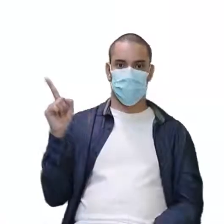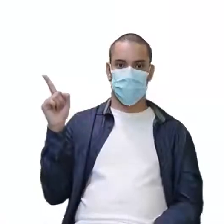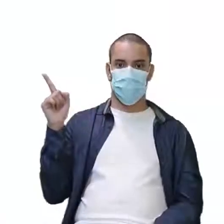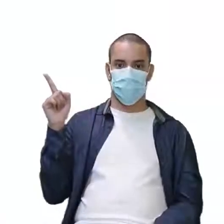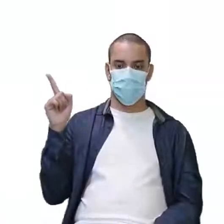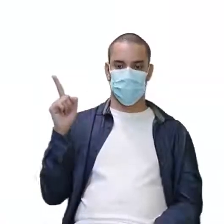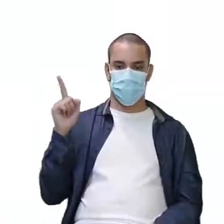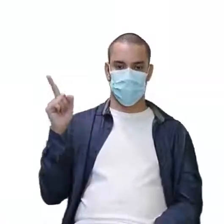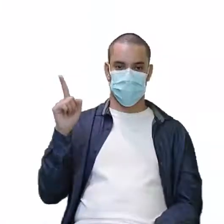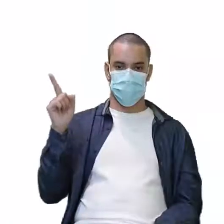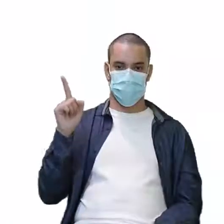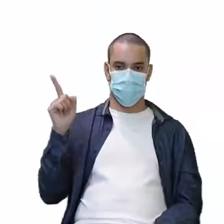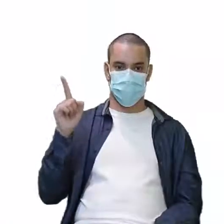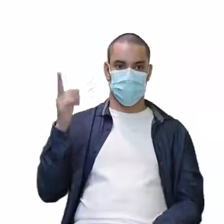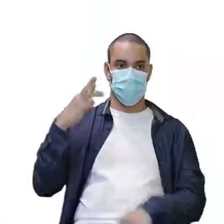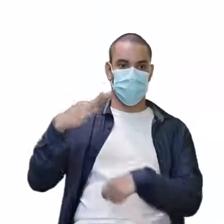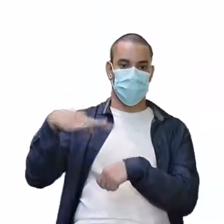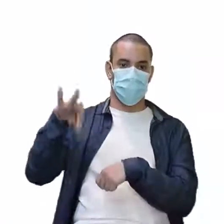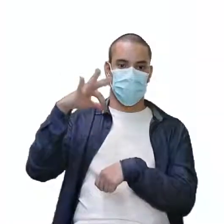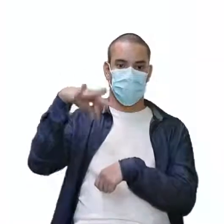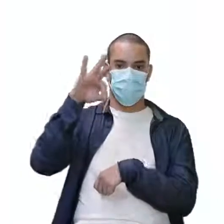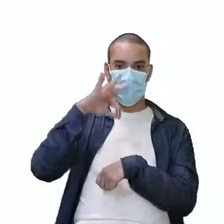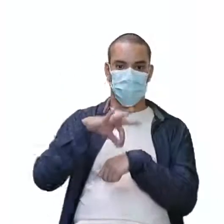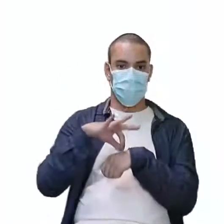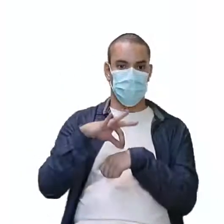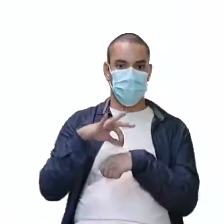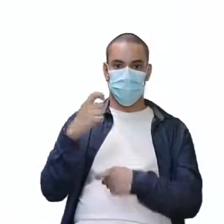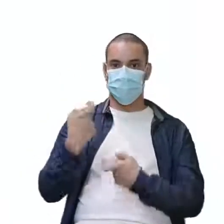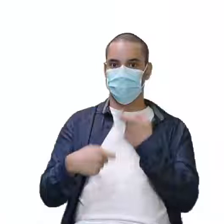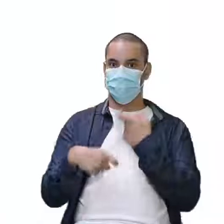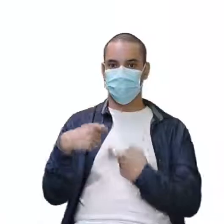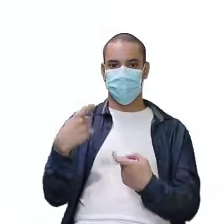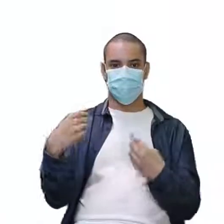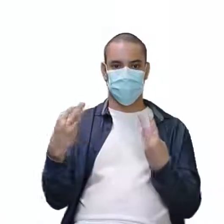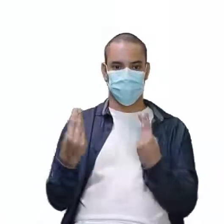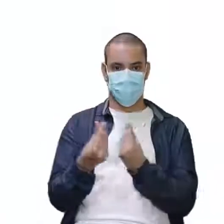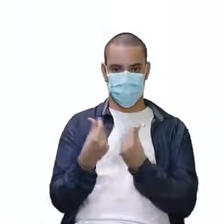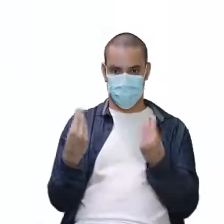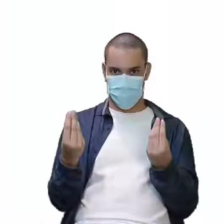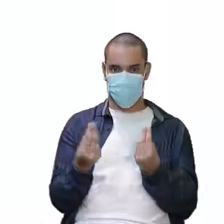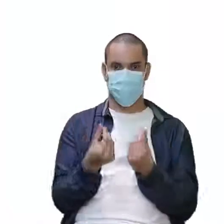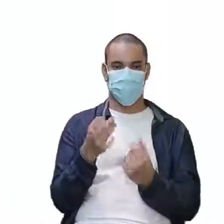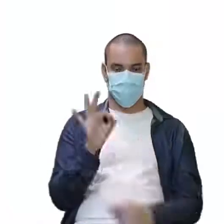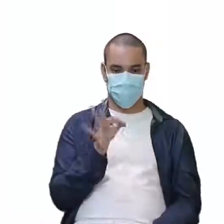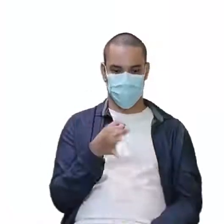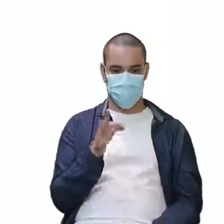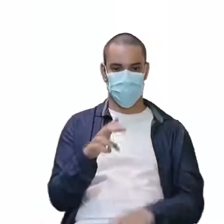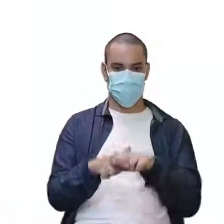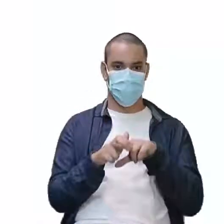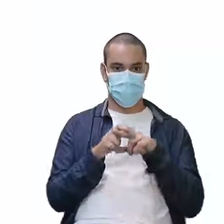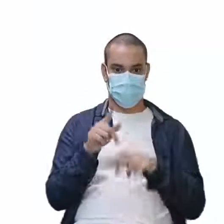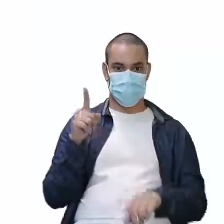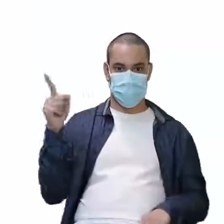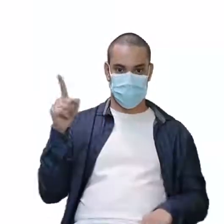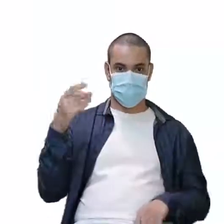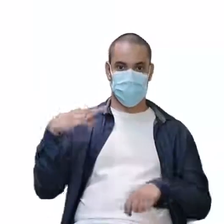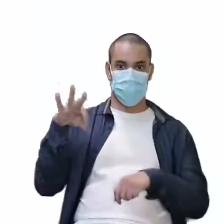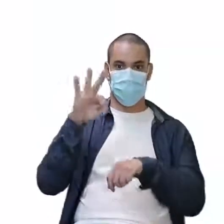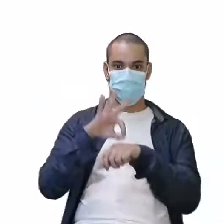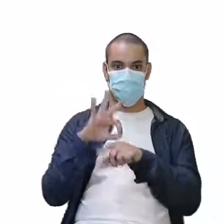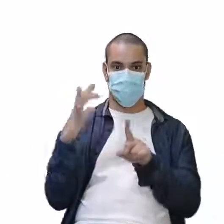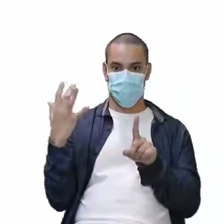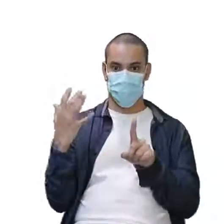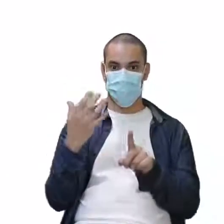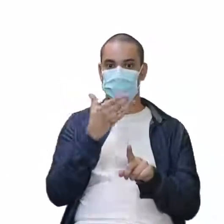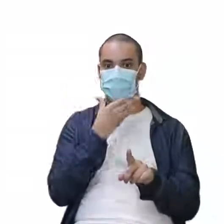Ali em cima, ó. As mosquinhas estão no bem bom, né? Estão ali. Essas mosquinhas foram atraídas,